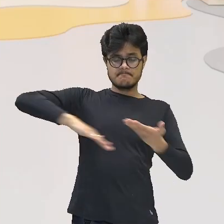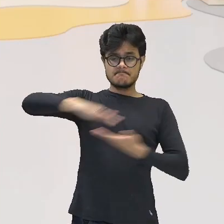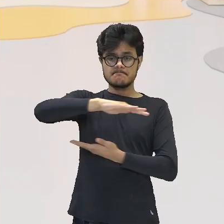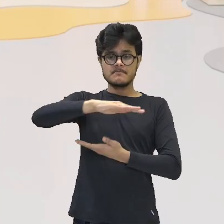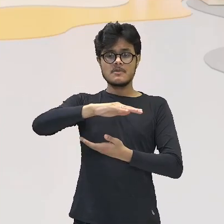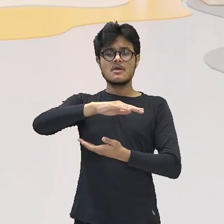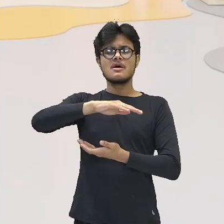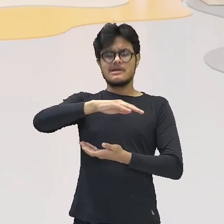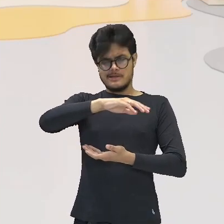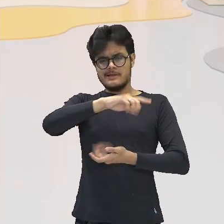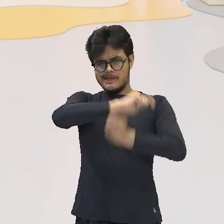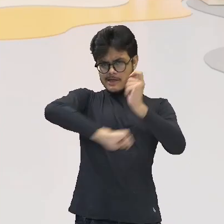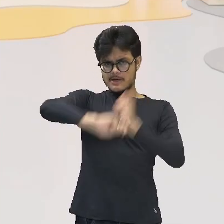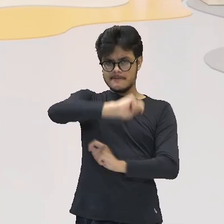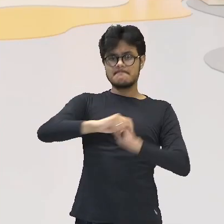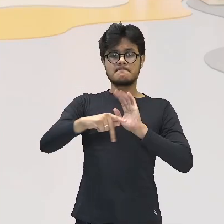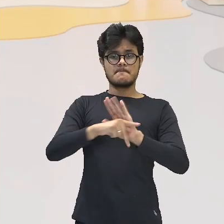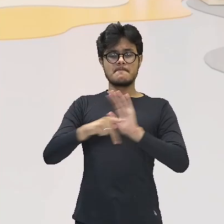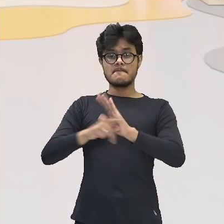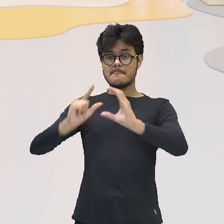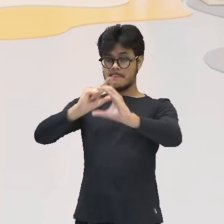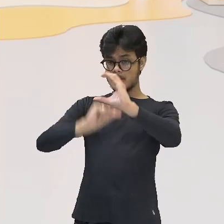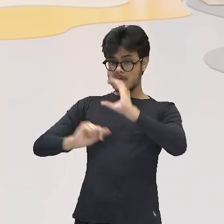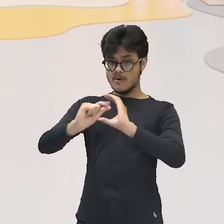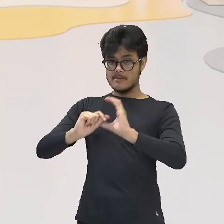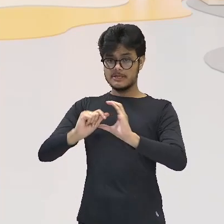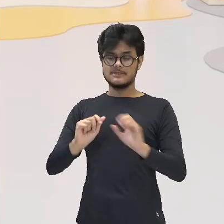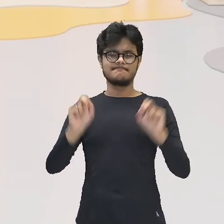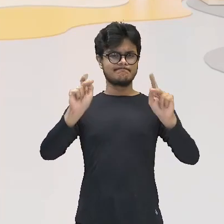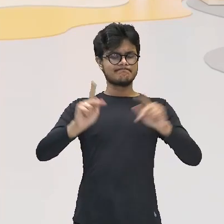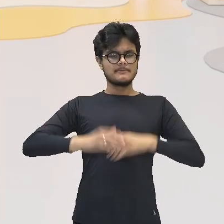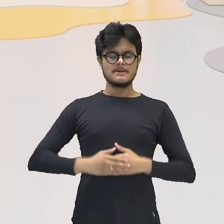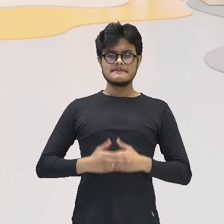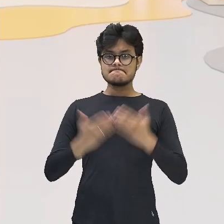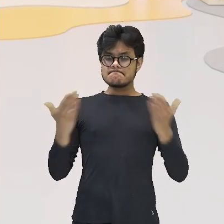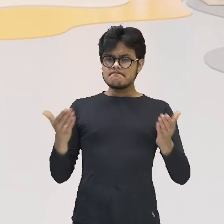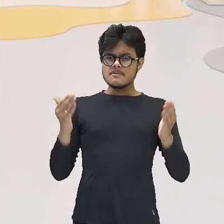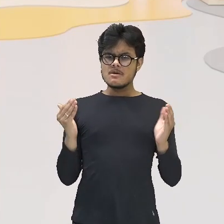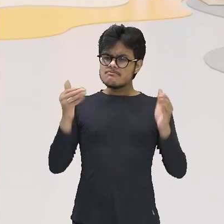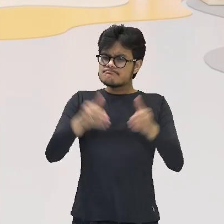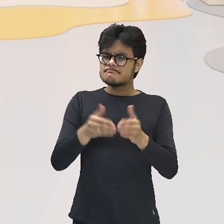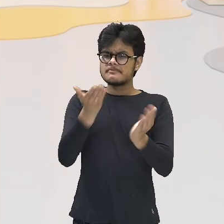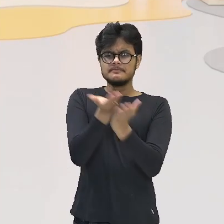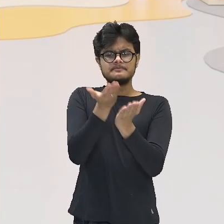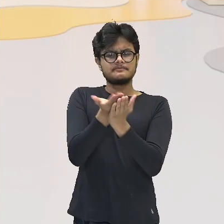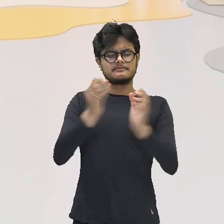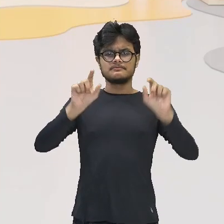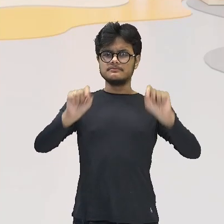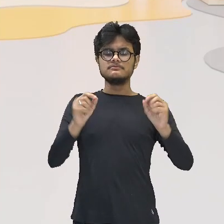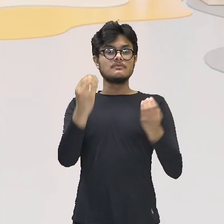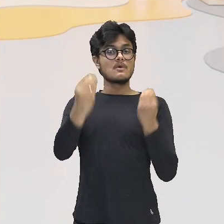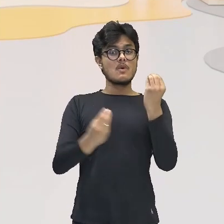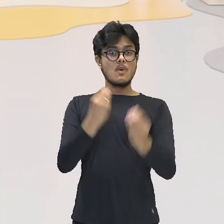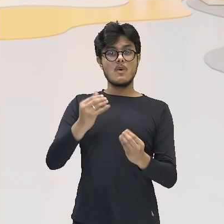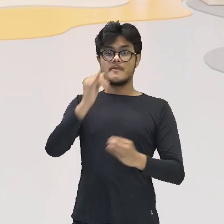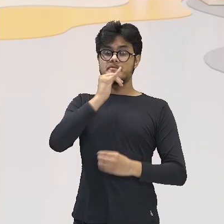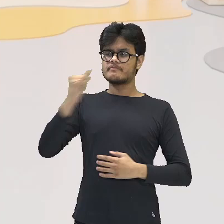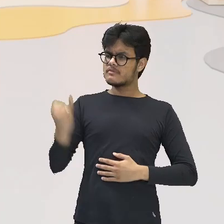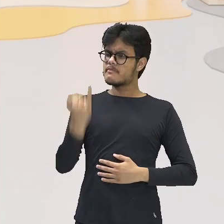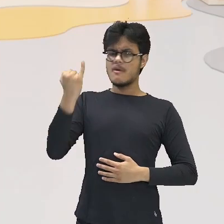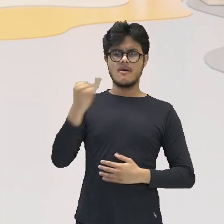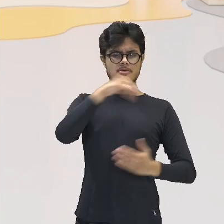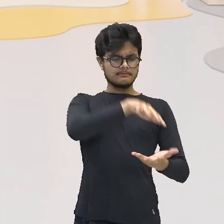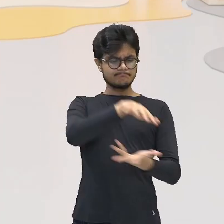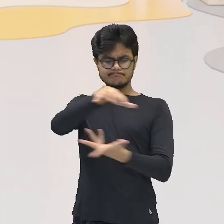e os fundamentos do capitalismo, e verificar também aí de que forma eles ajudaram